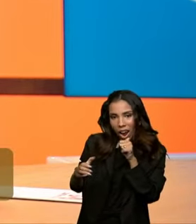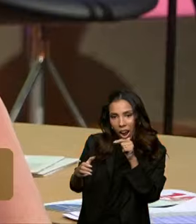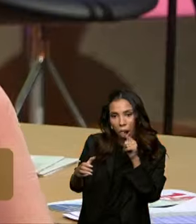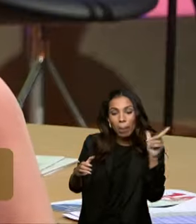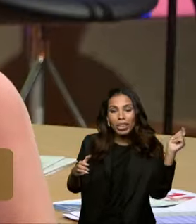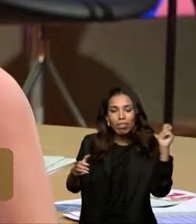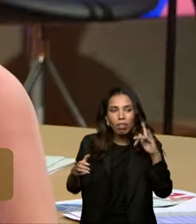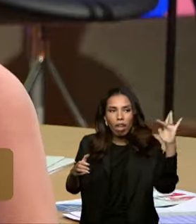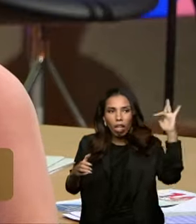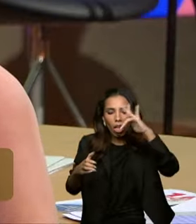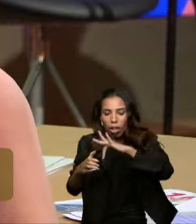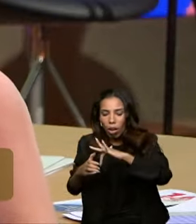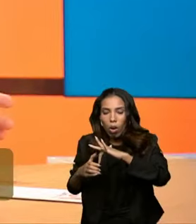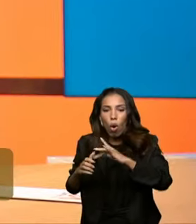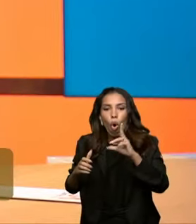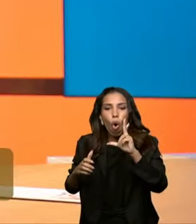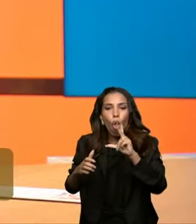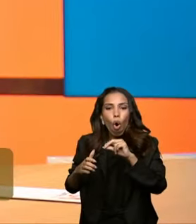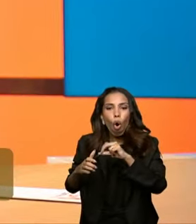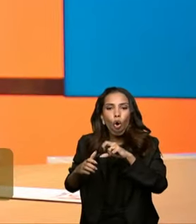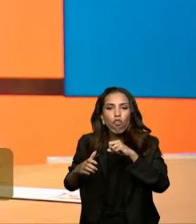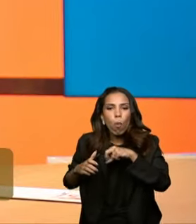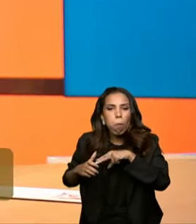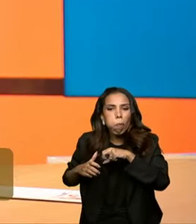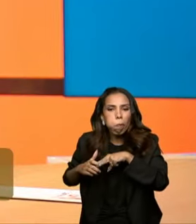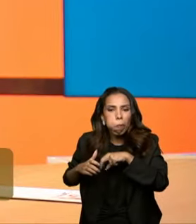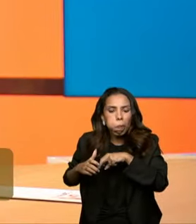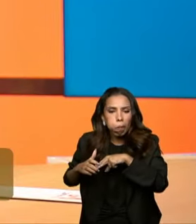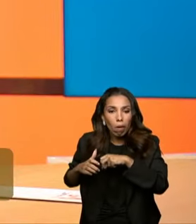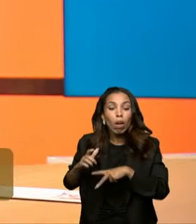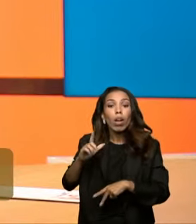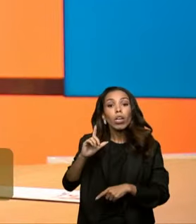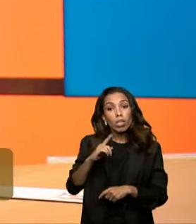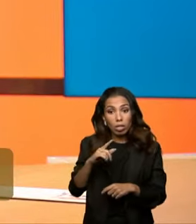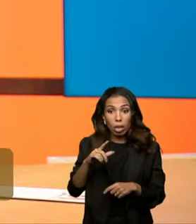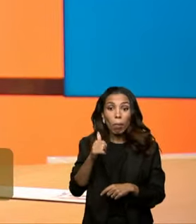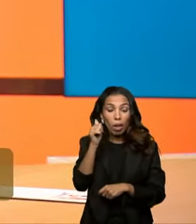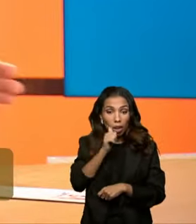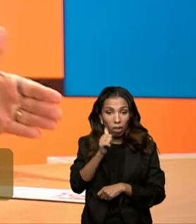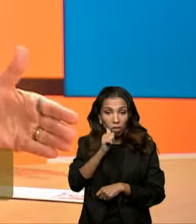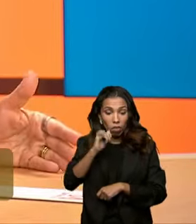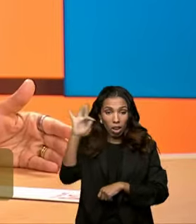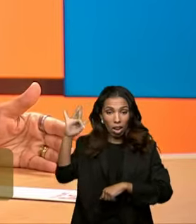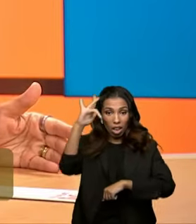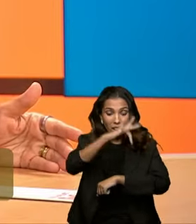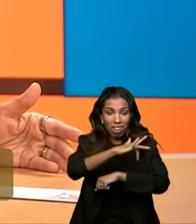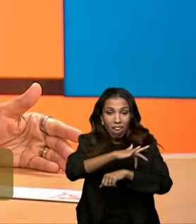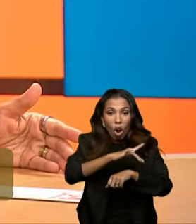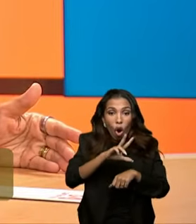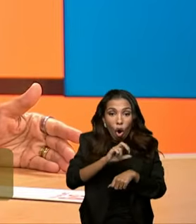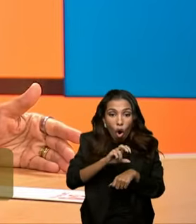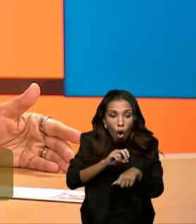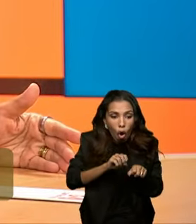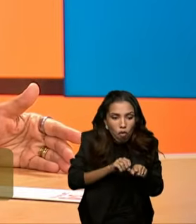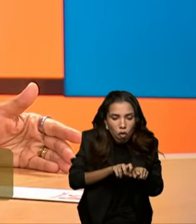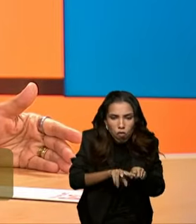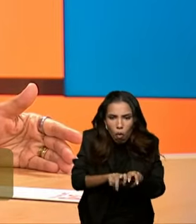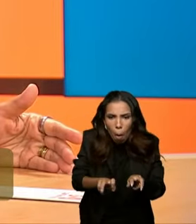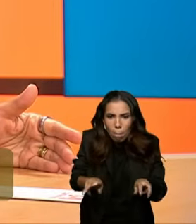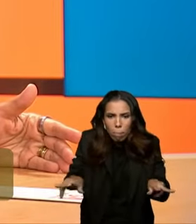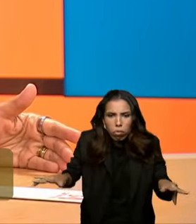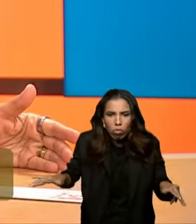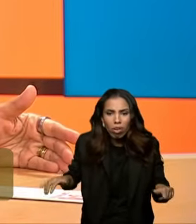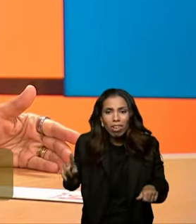maternidade. E tem uma outra coisa, a fêmea de Aedes, diferente dos outros mosquitos, ela espalha os ovos em muitos criadouros e ela é